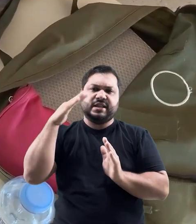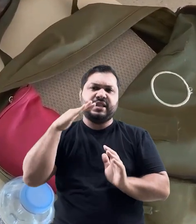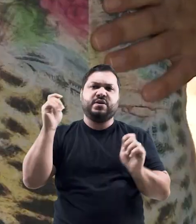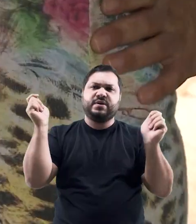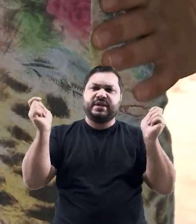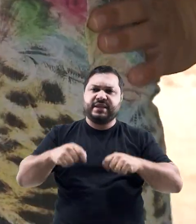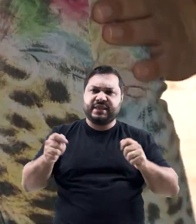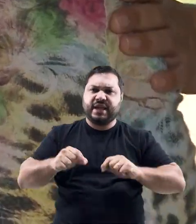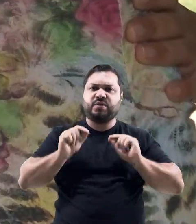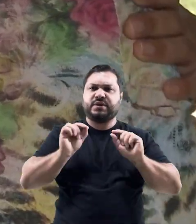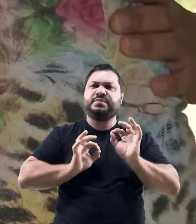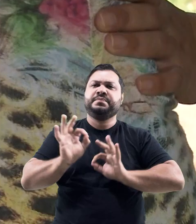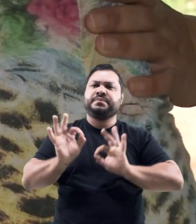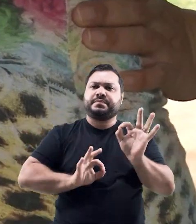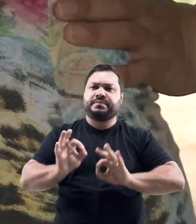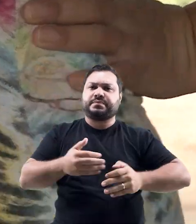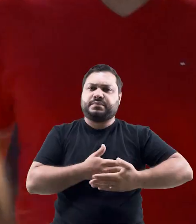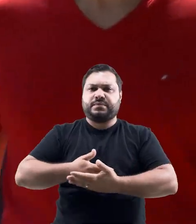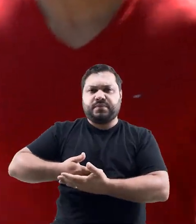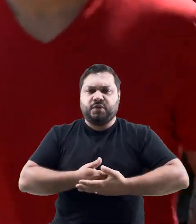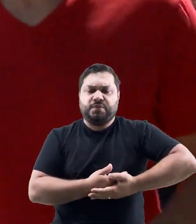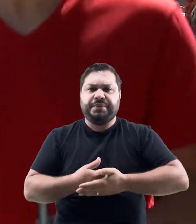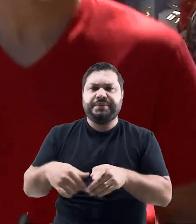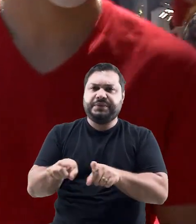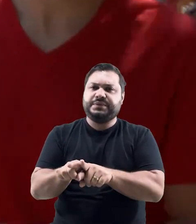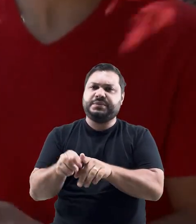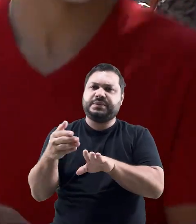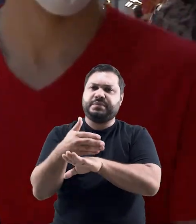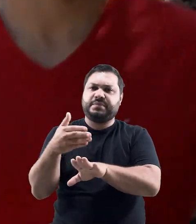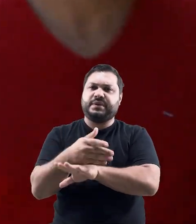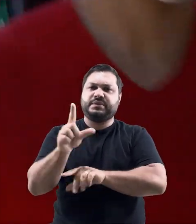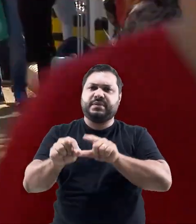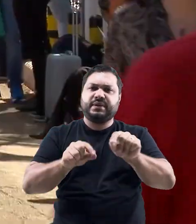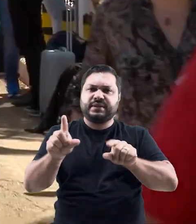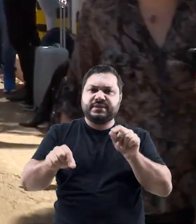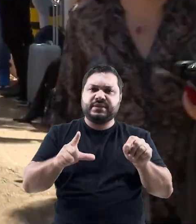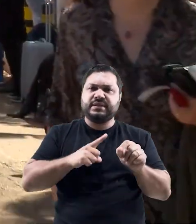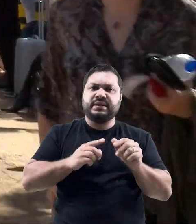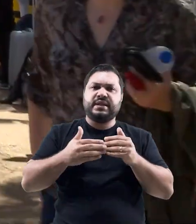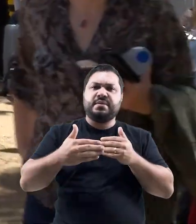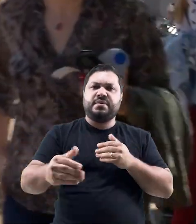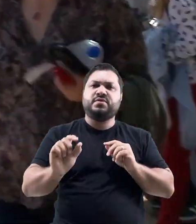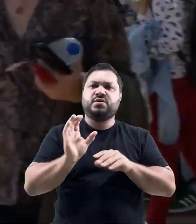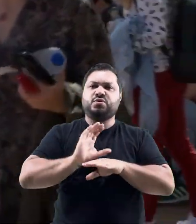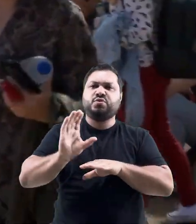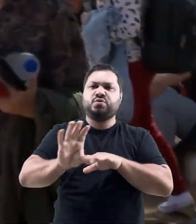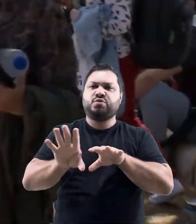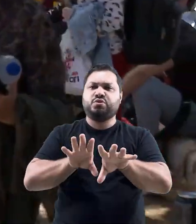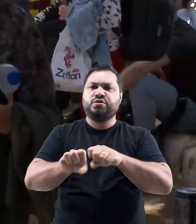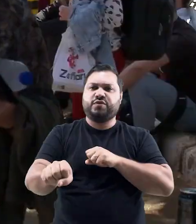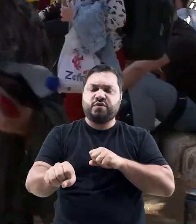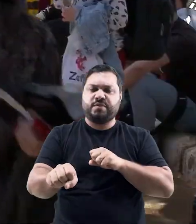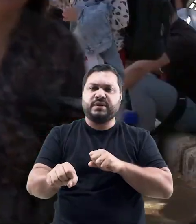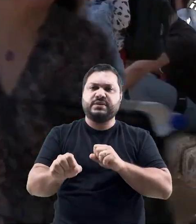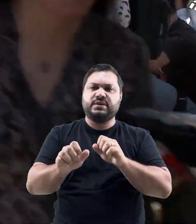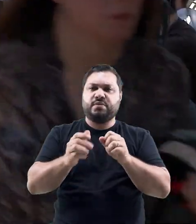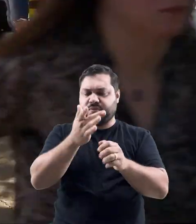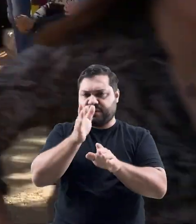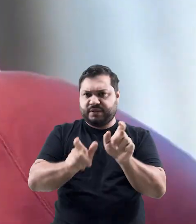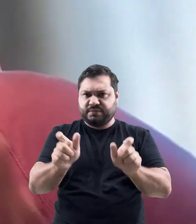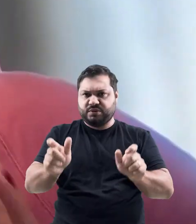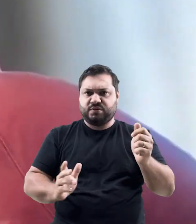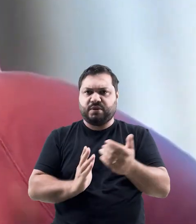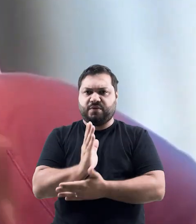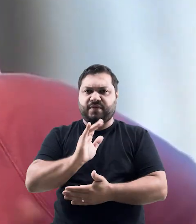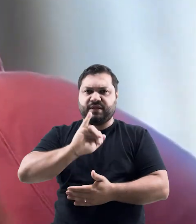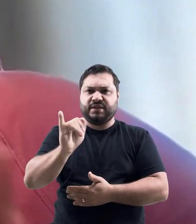seria possível projetar um bebê e participar da seleção que tinha previsão de um curso de formação para os